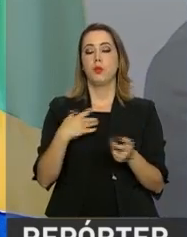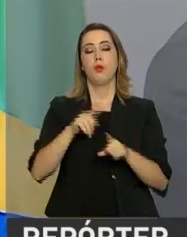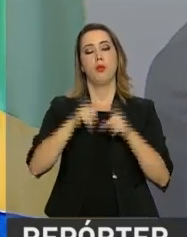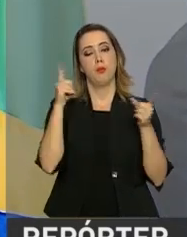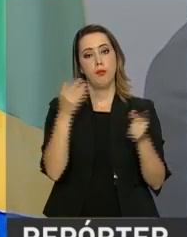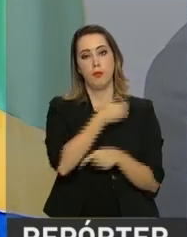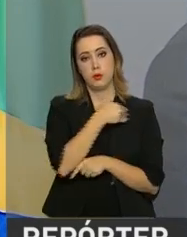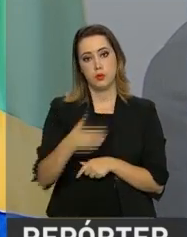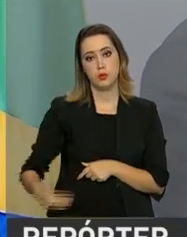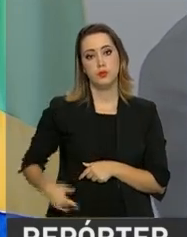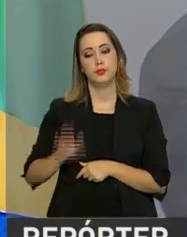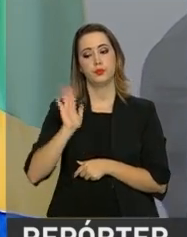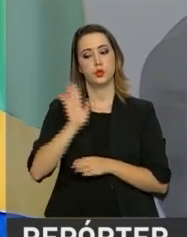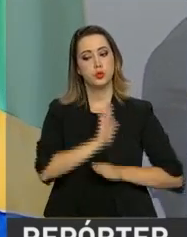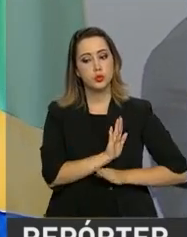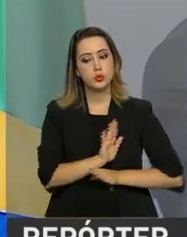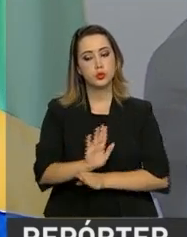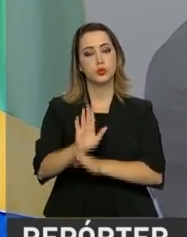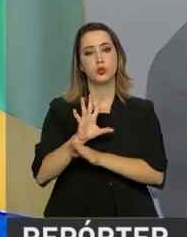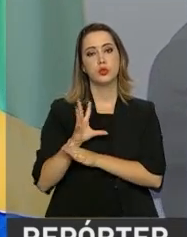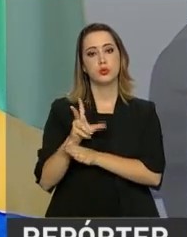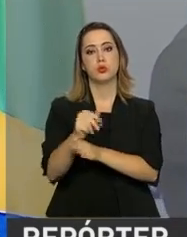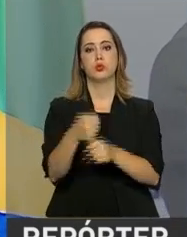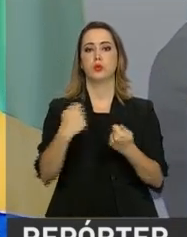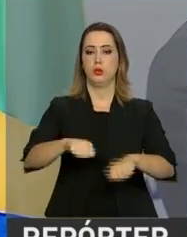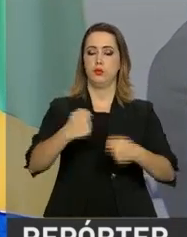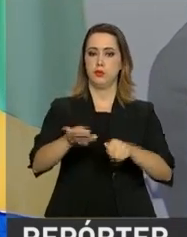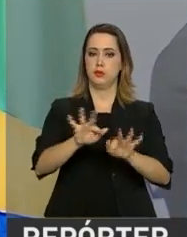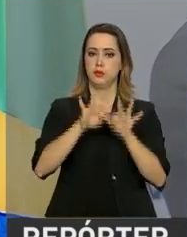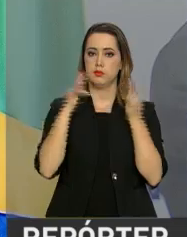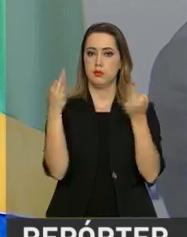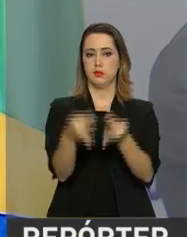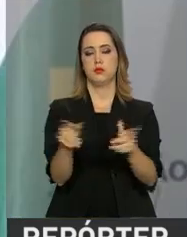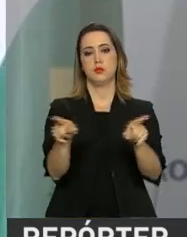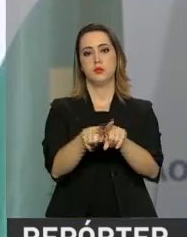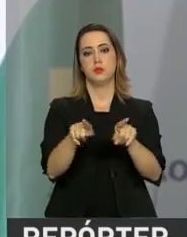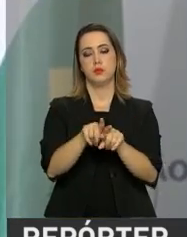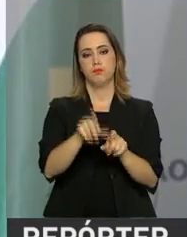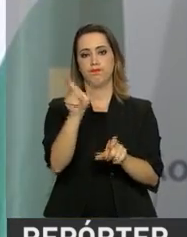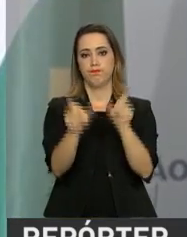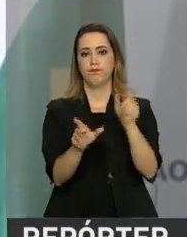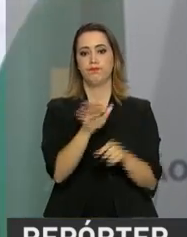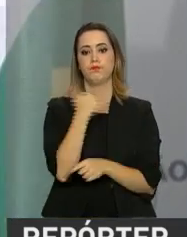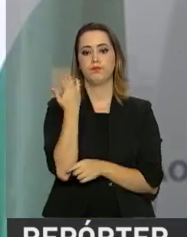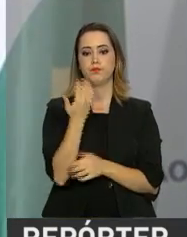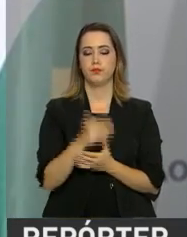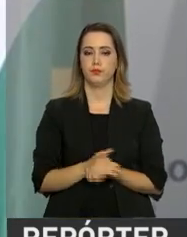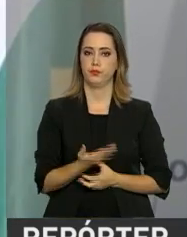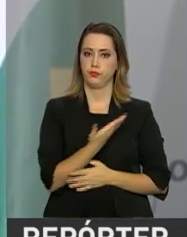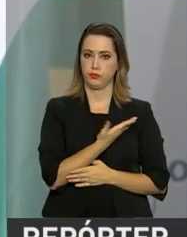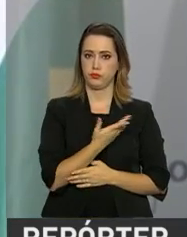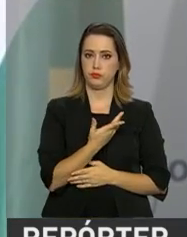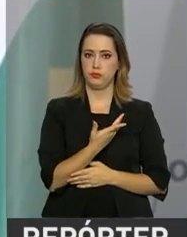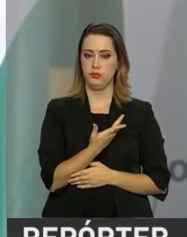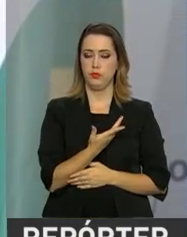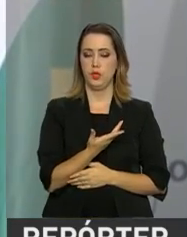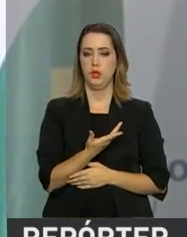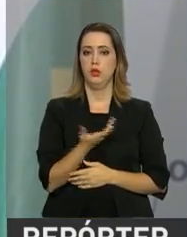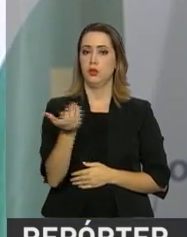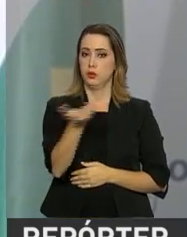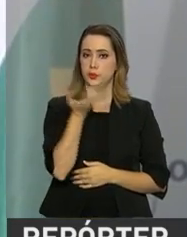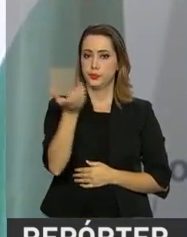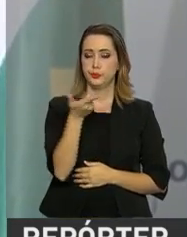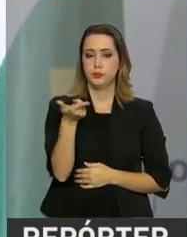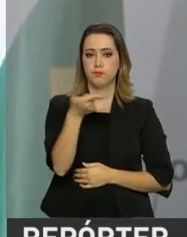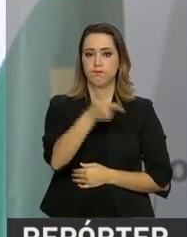providências para prestar toda a assistência às famílias e às vítimas Eu quero mais uma vez lamentar o infausto